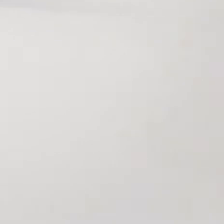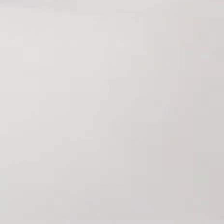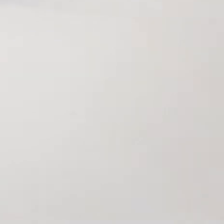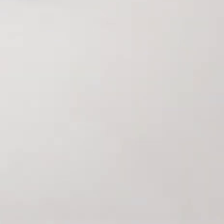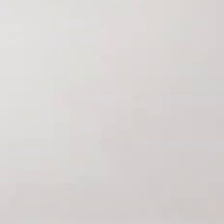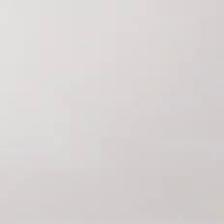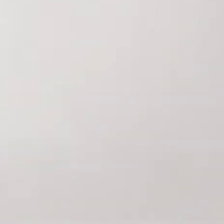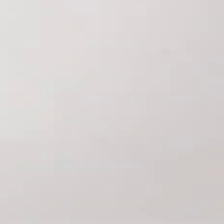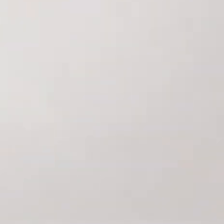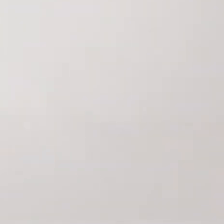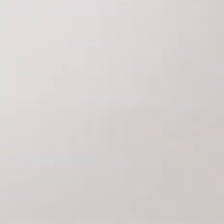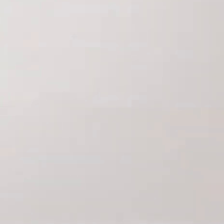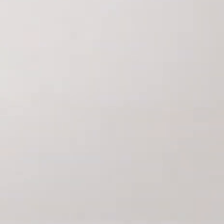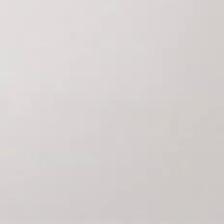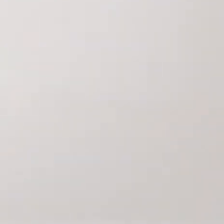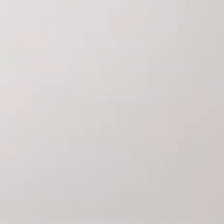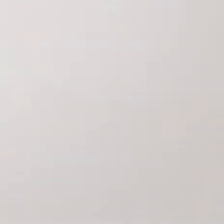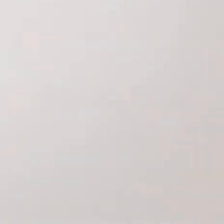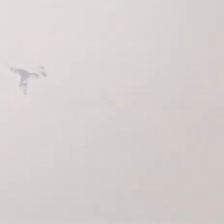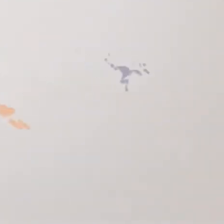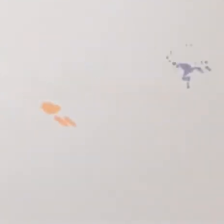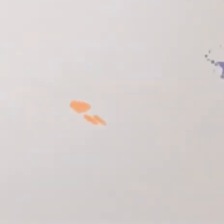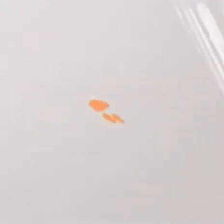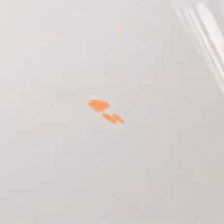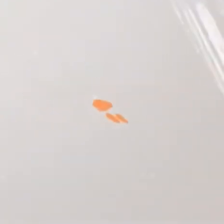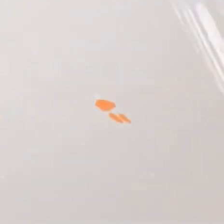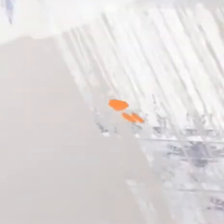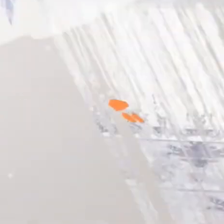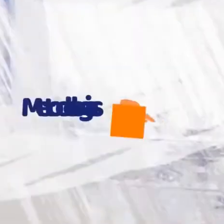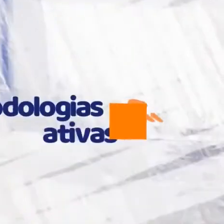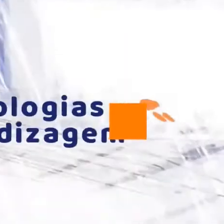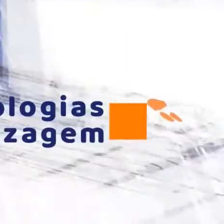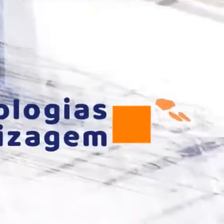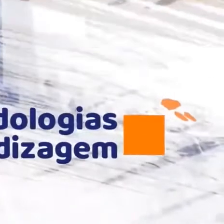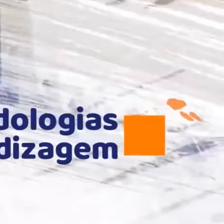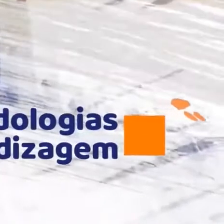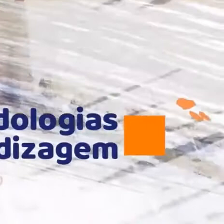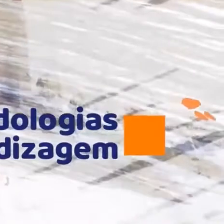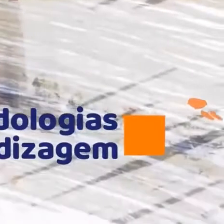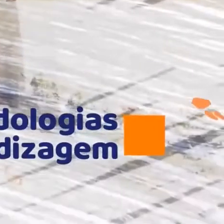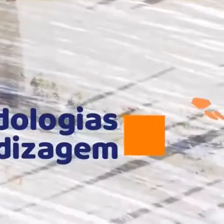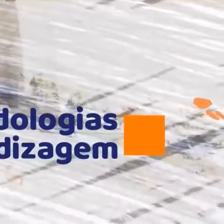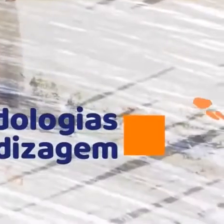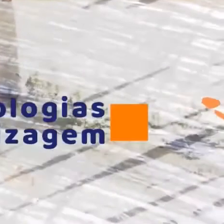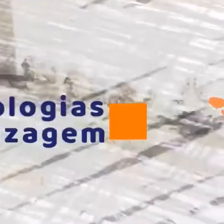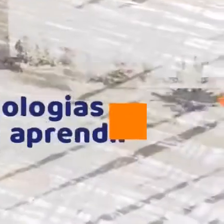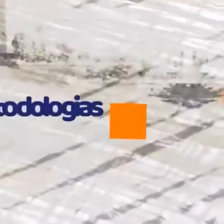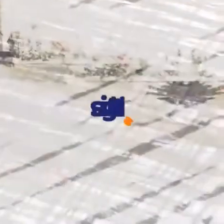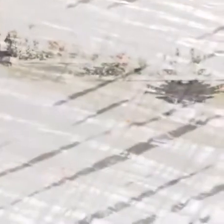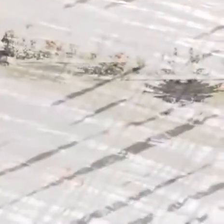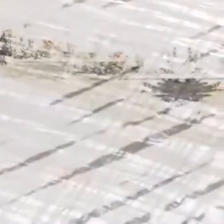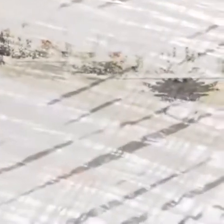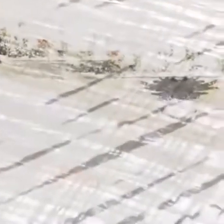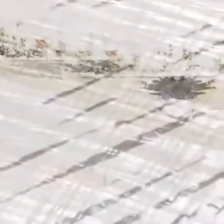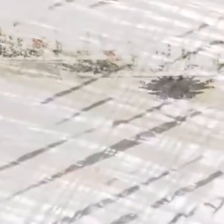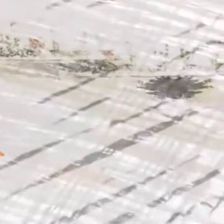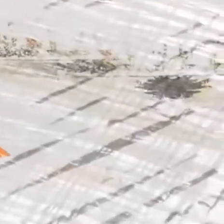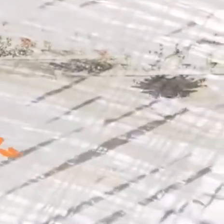Sabemos que o futuro não pode parar. Por isso, o Colégio Integra Mais dispõe de metodologias ativas de